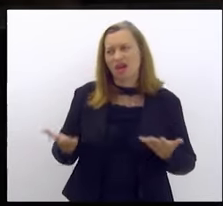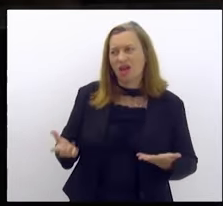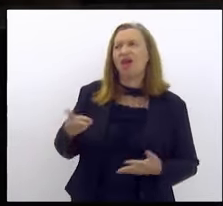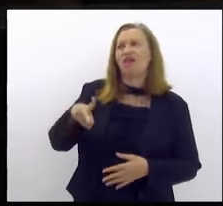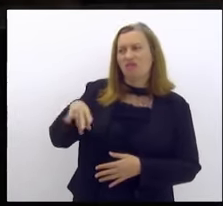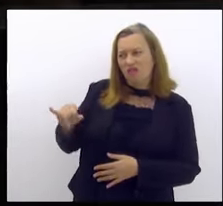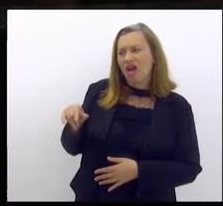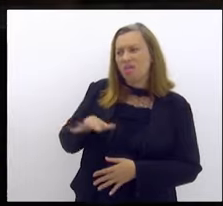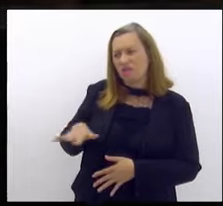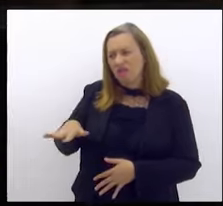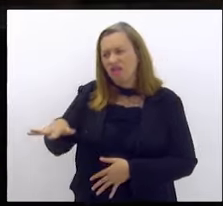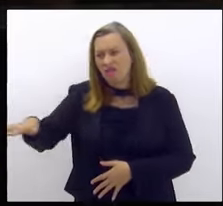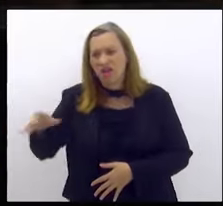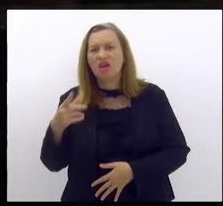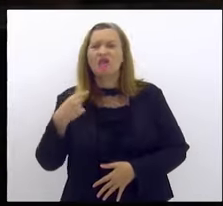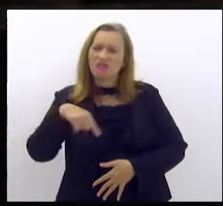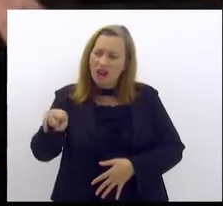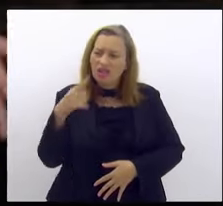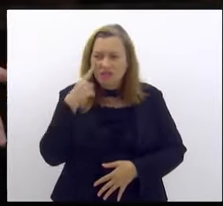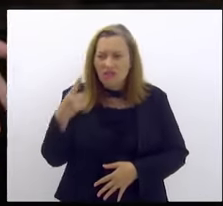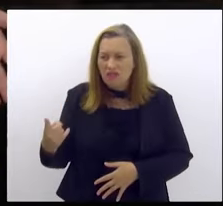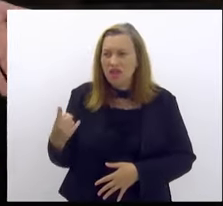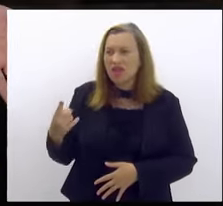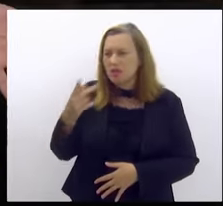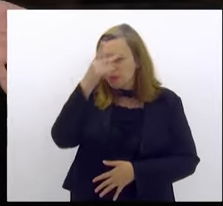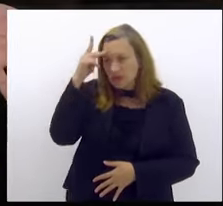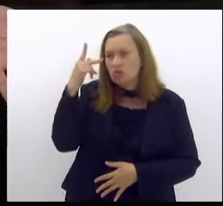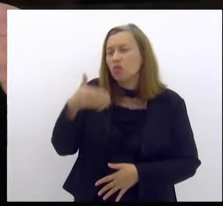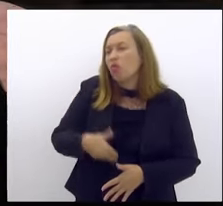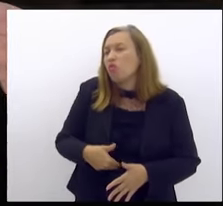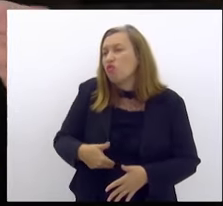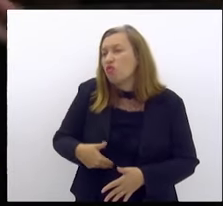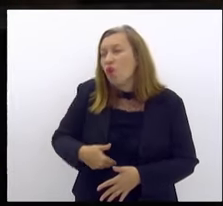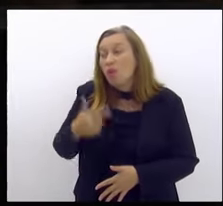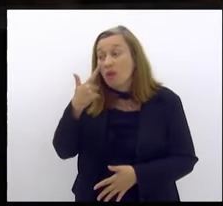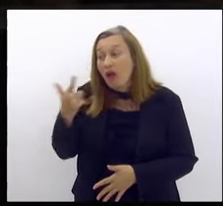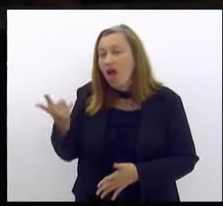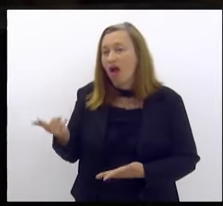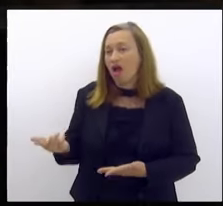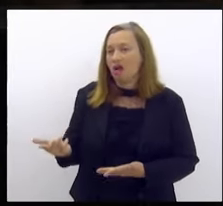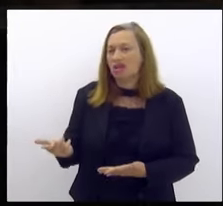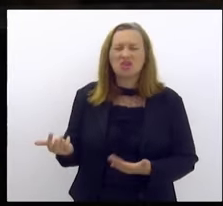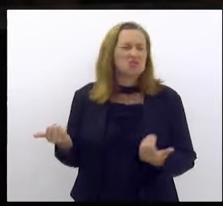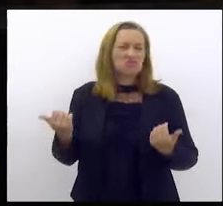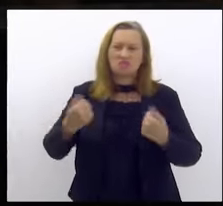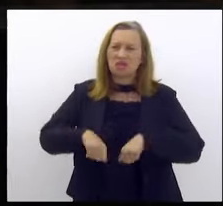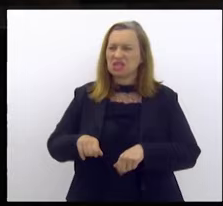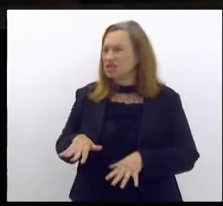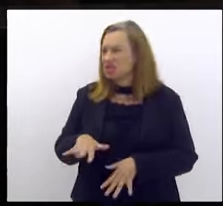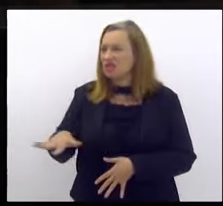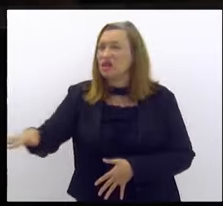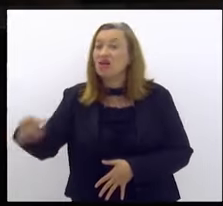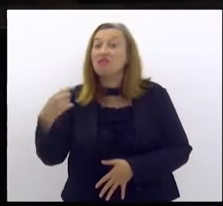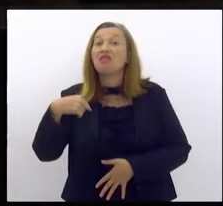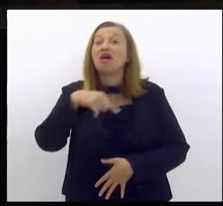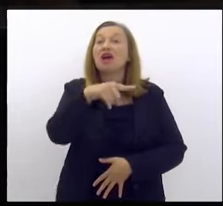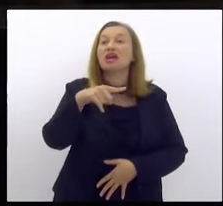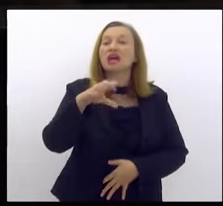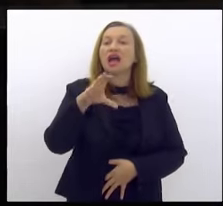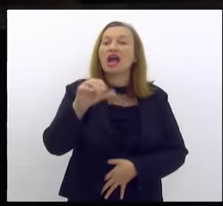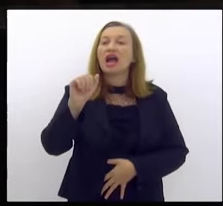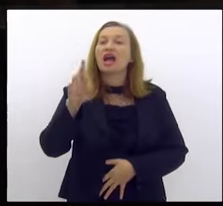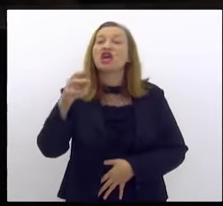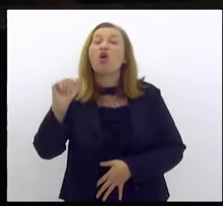numa favela, vai numa periferia que você vai ver a fome estampada na sua frente. Ah, nem precisa ir na favela, vai aqui na